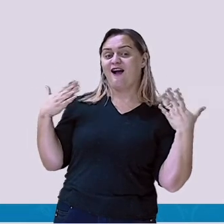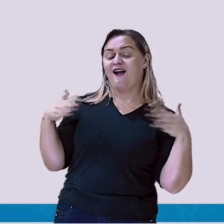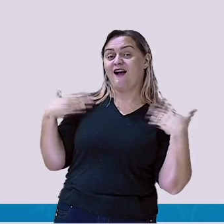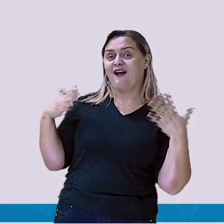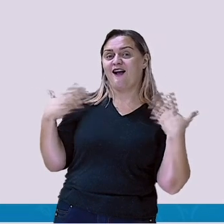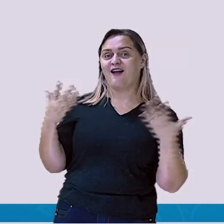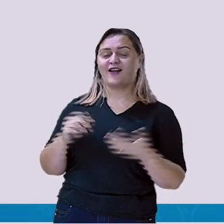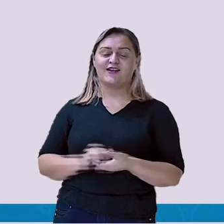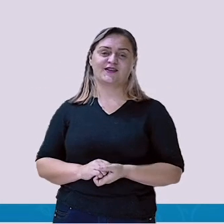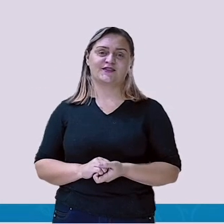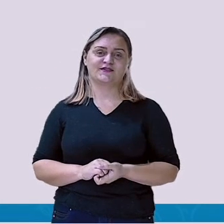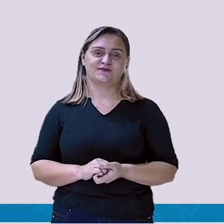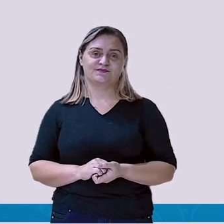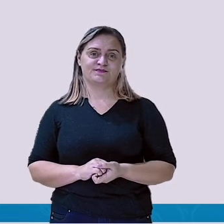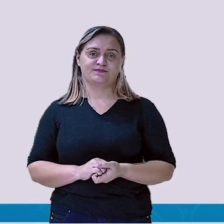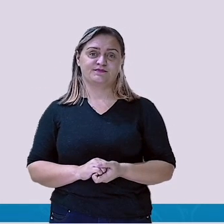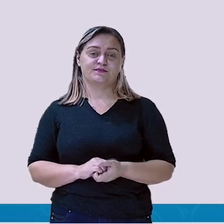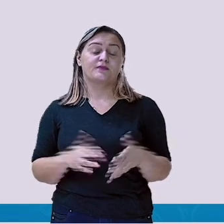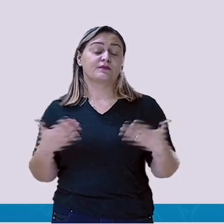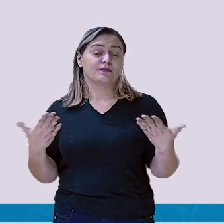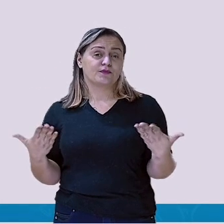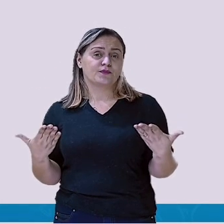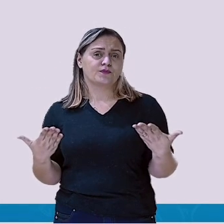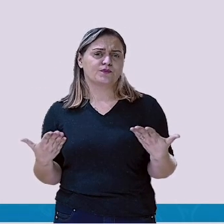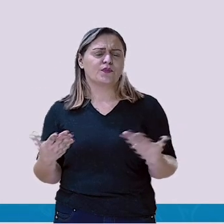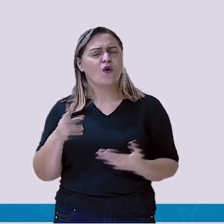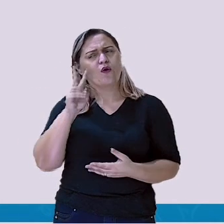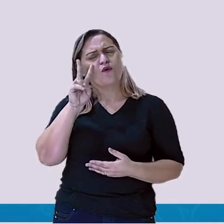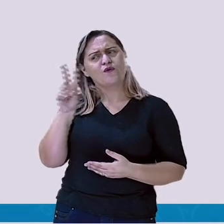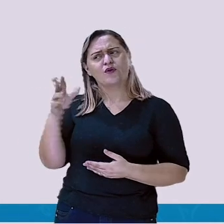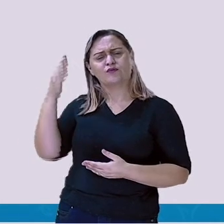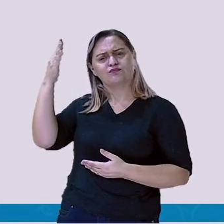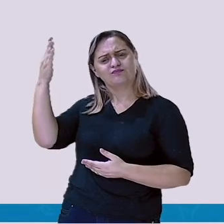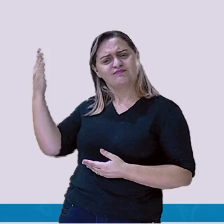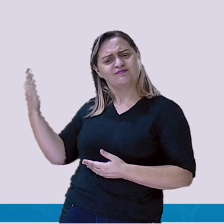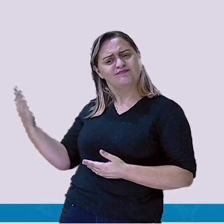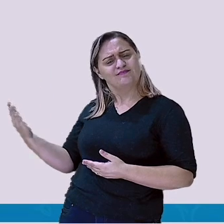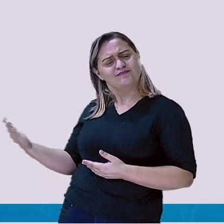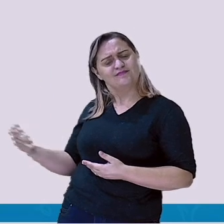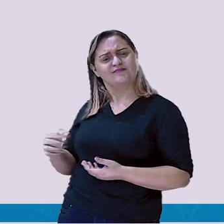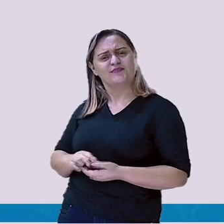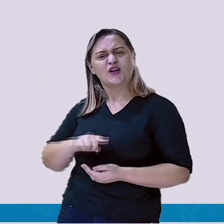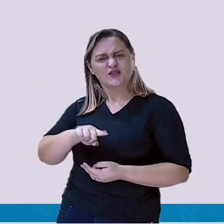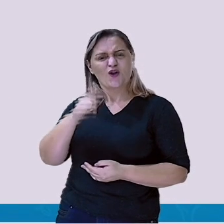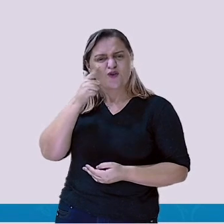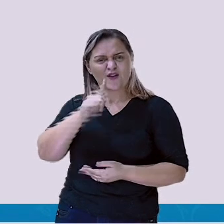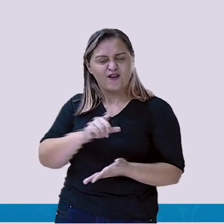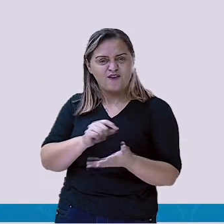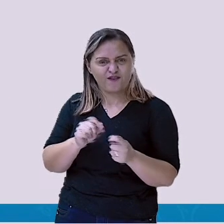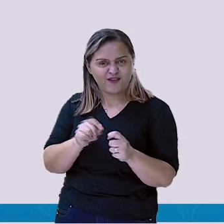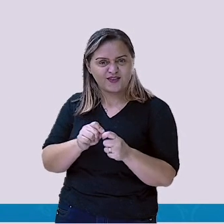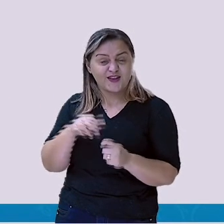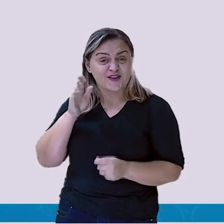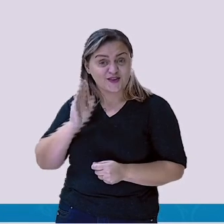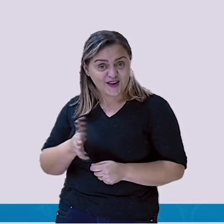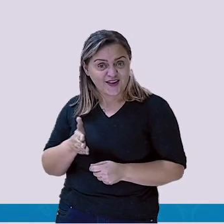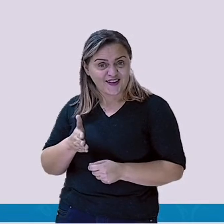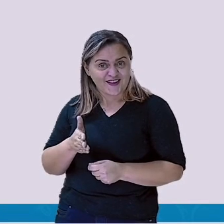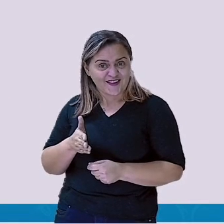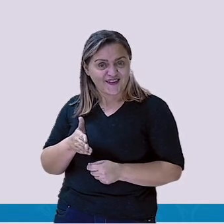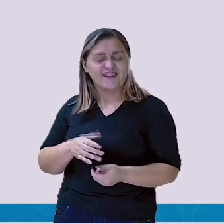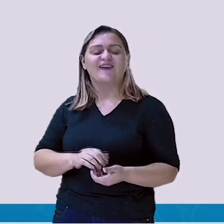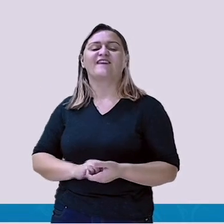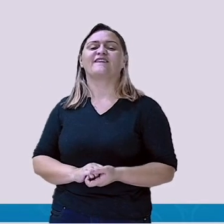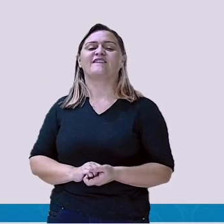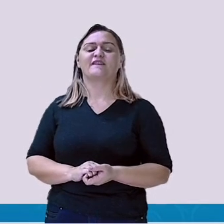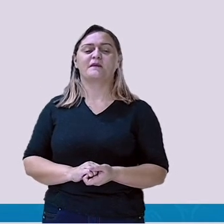desanimado. Vamos ver a correção dessas palavras? Você aí já conseguiu fazer? Espero que tenha acertado. Vamos ver como